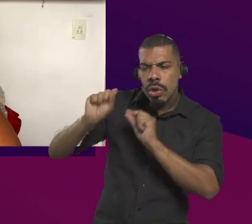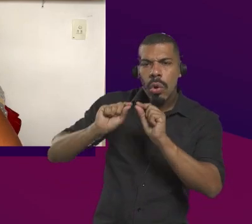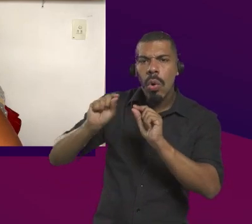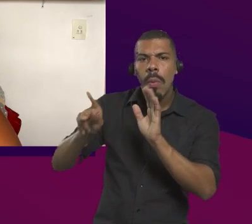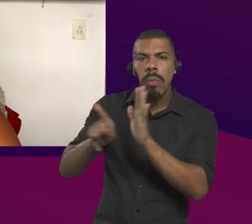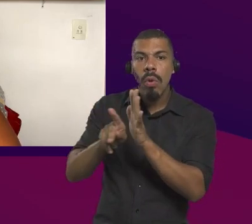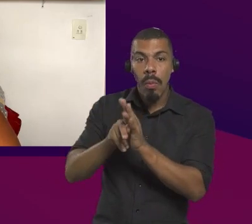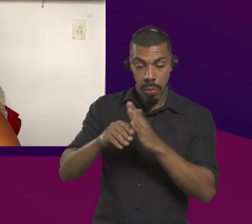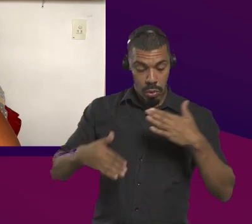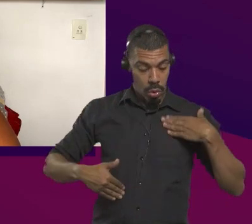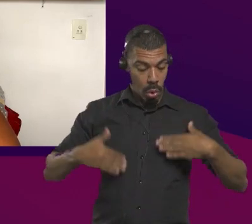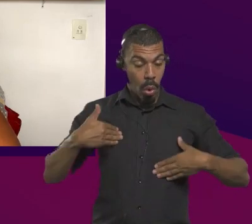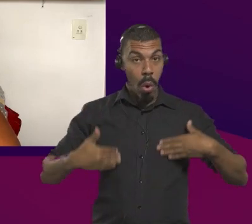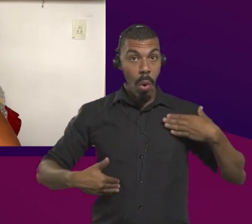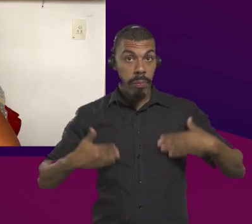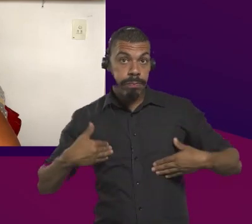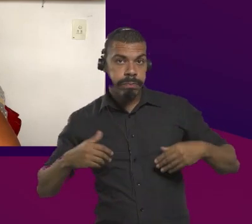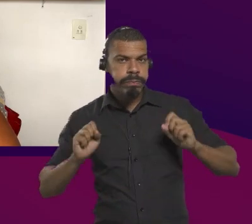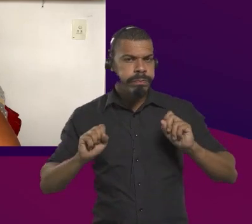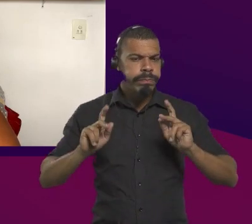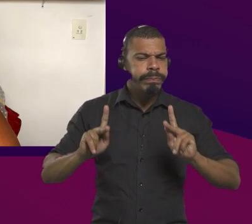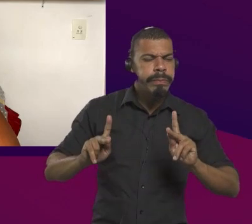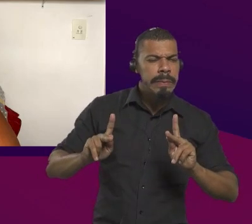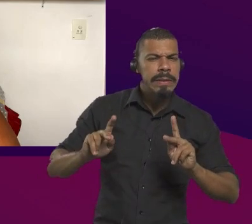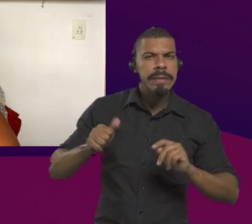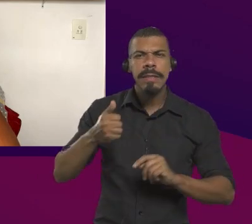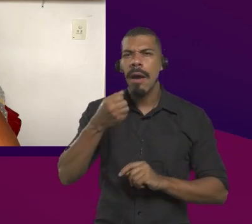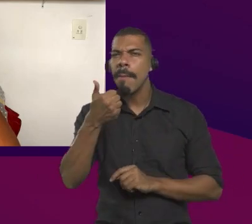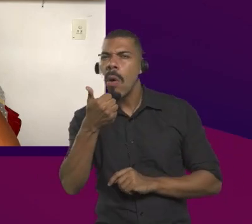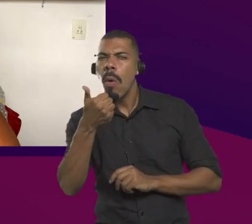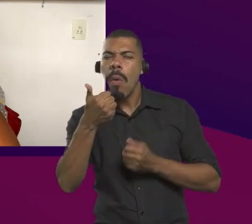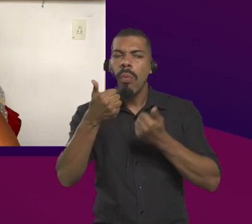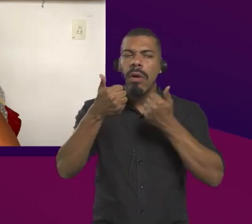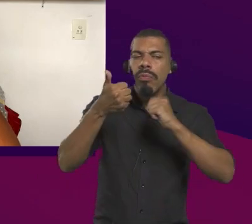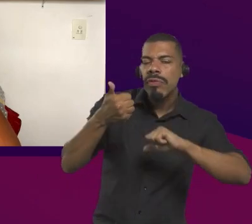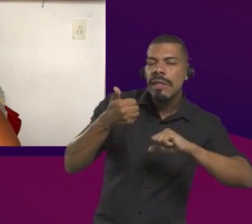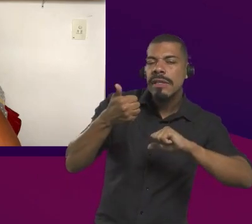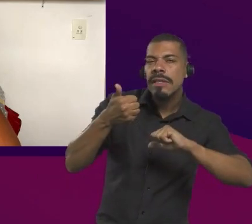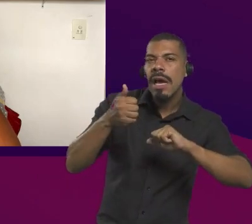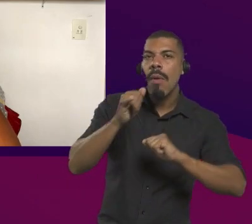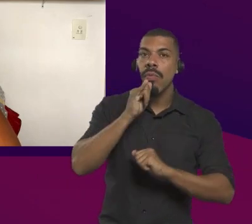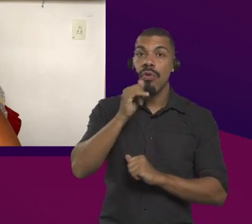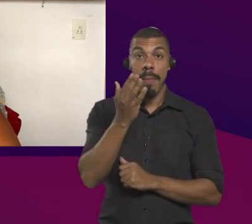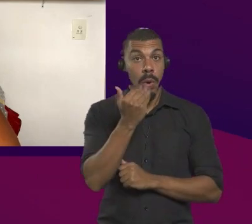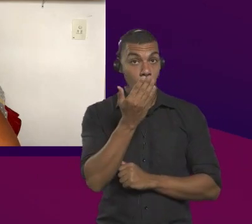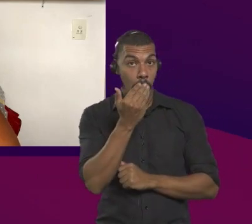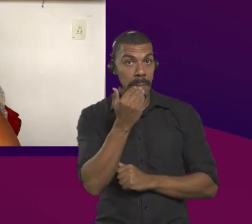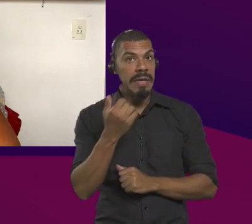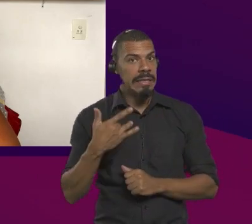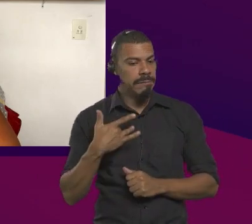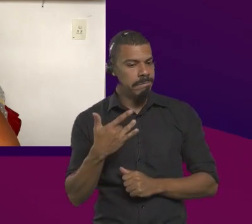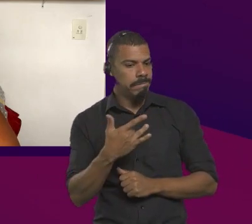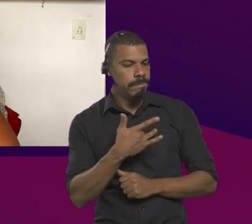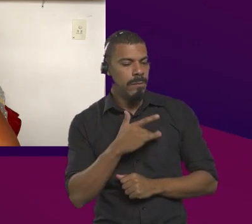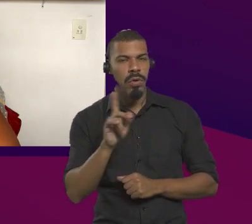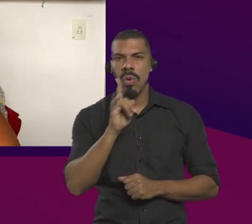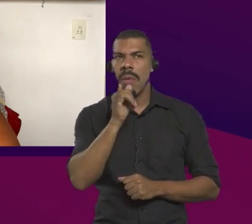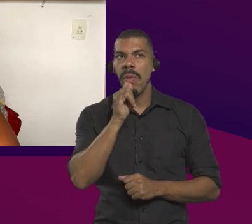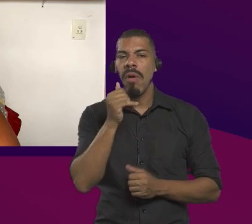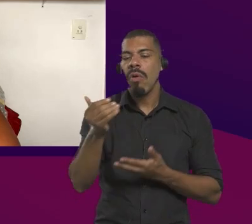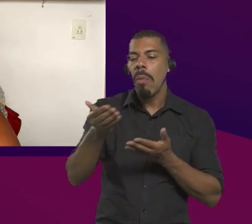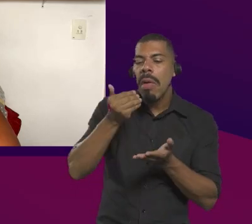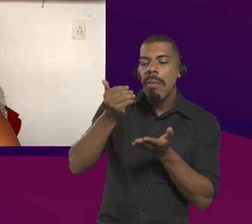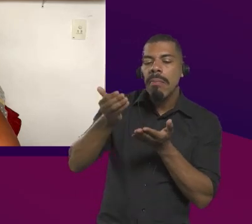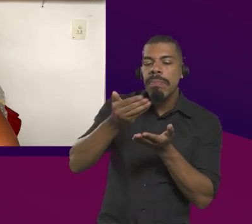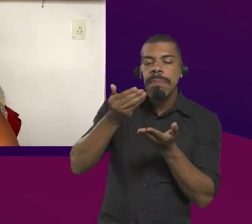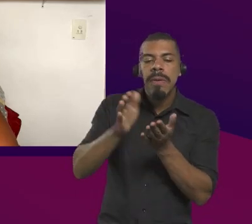corpo, né? Entenda o que é comer de maneira verdadeiramente saudável, porque comer saudável não é comer super noiada, né? Comer